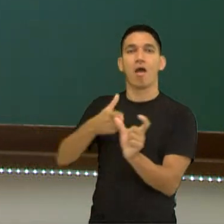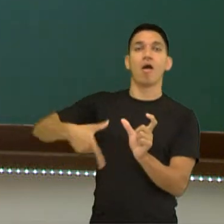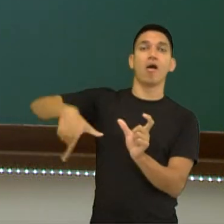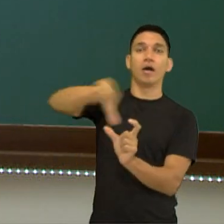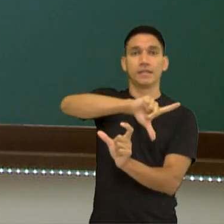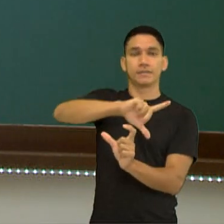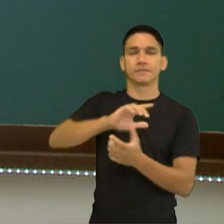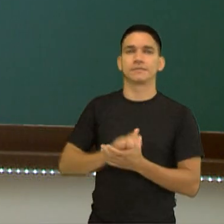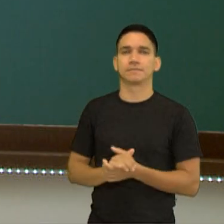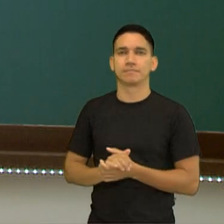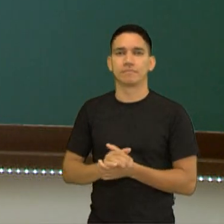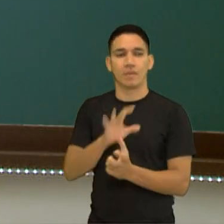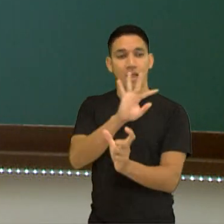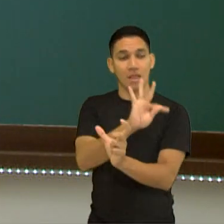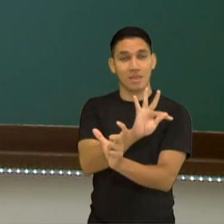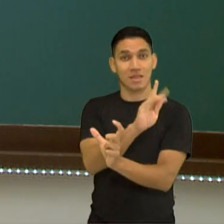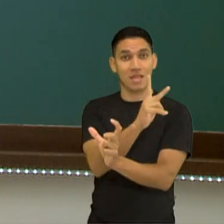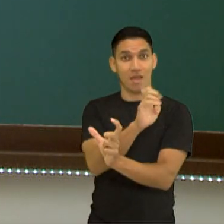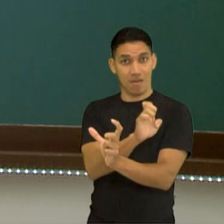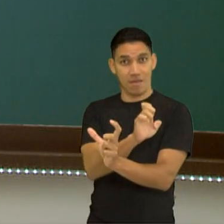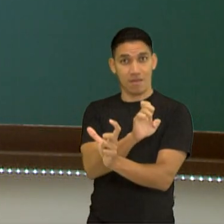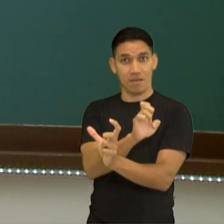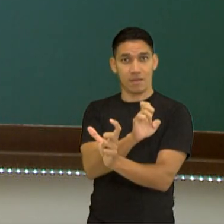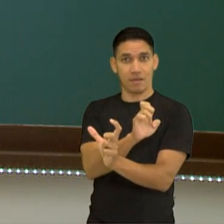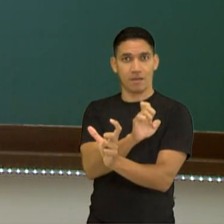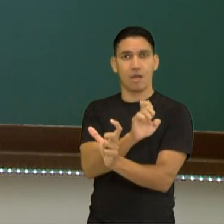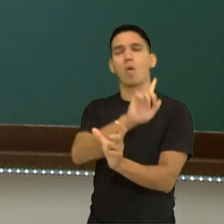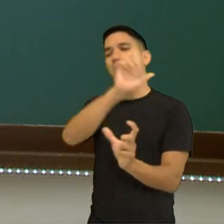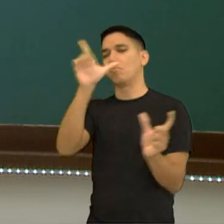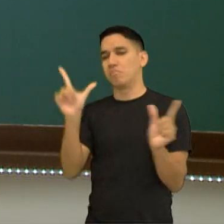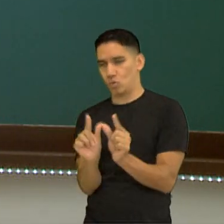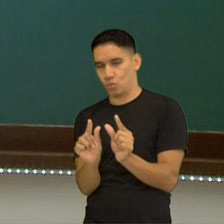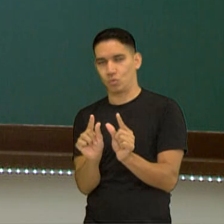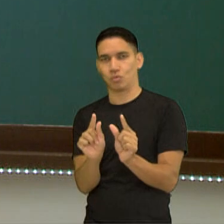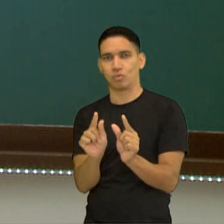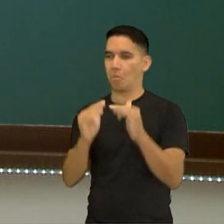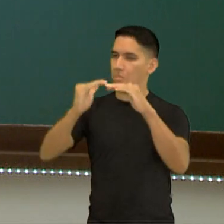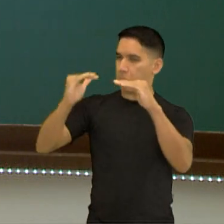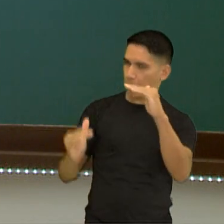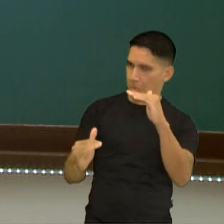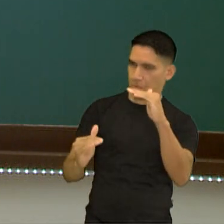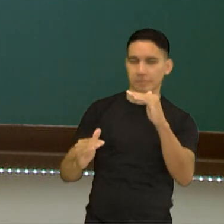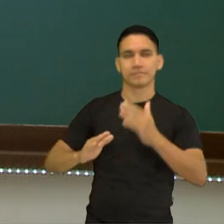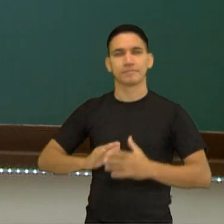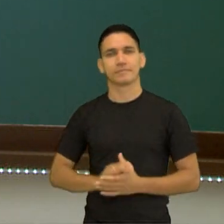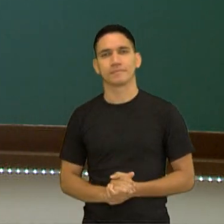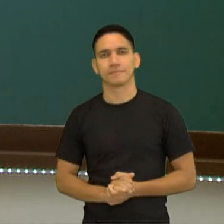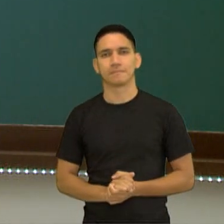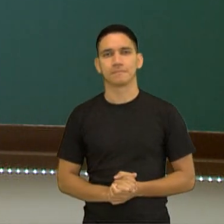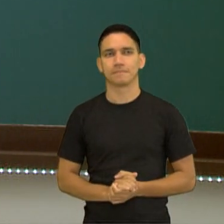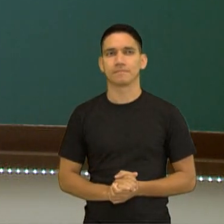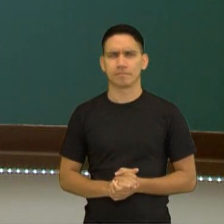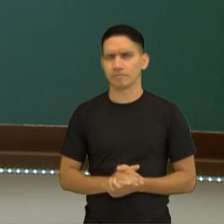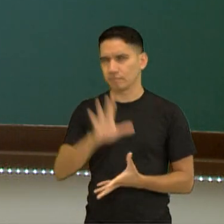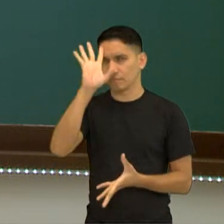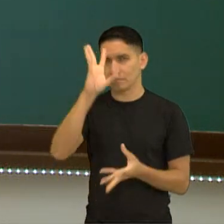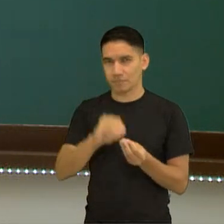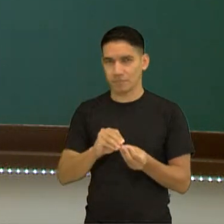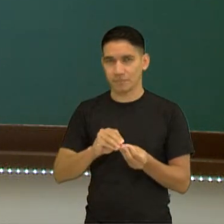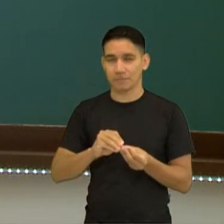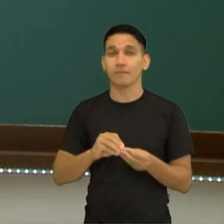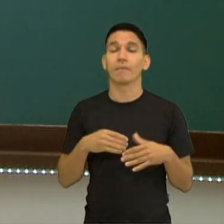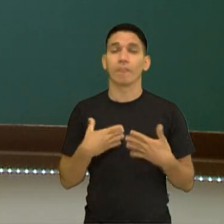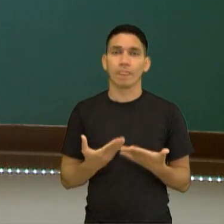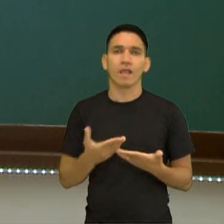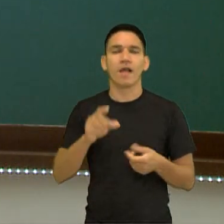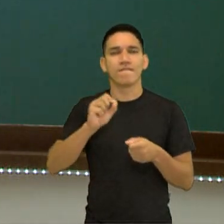frente. The shortest, o menor, o mais baixo, ok? Deu para entender?